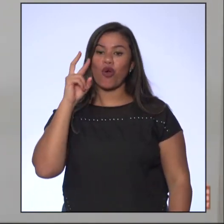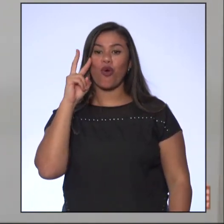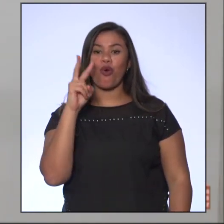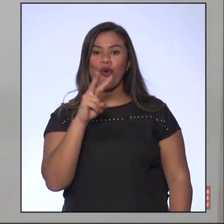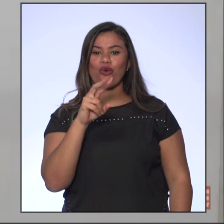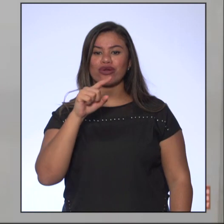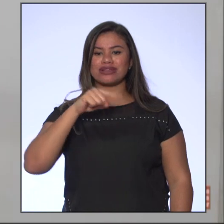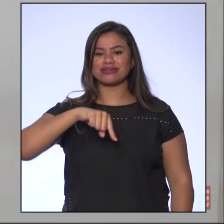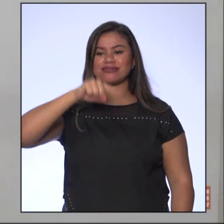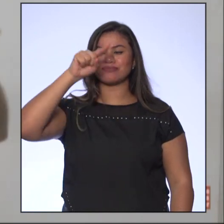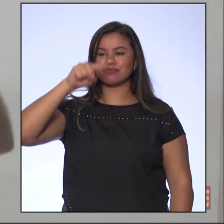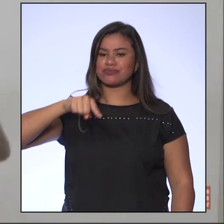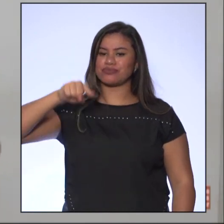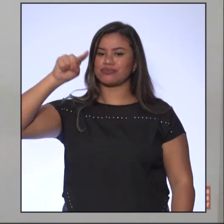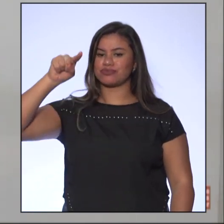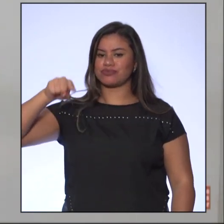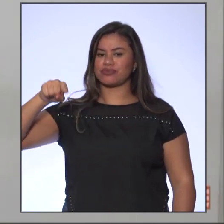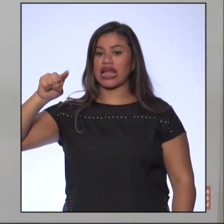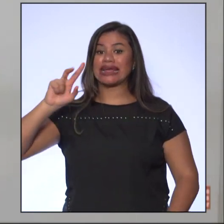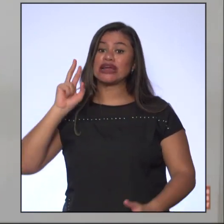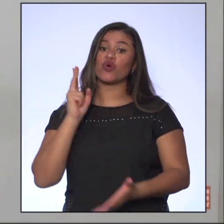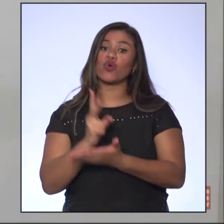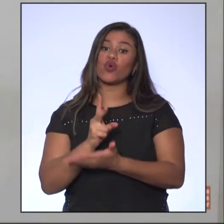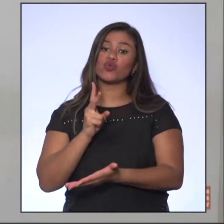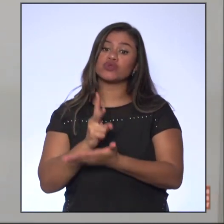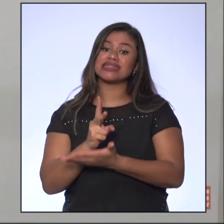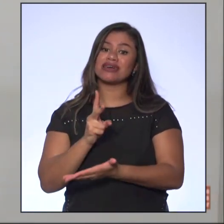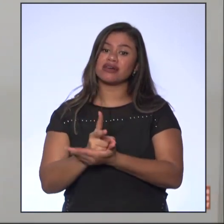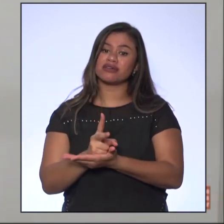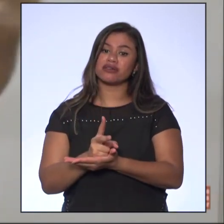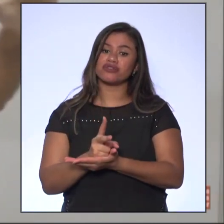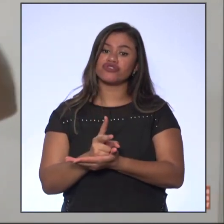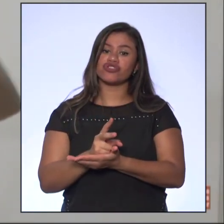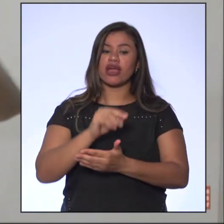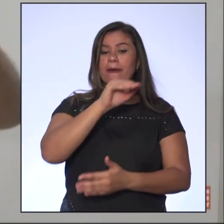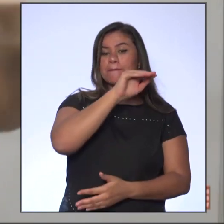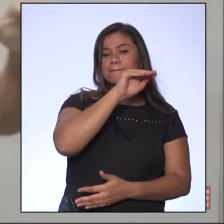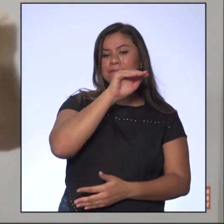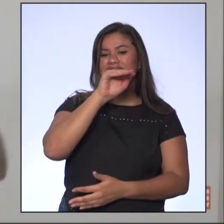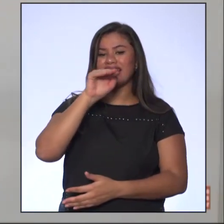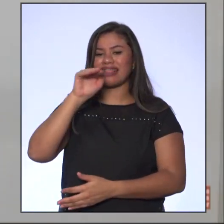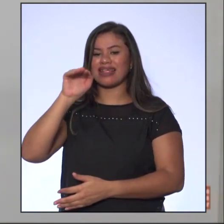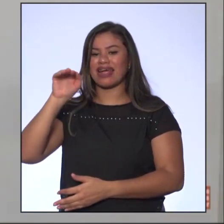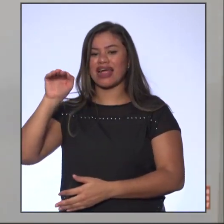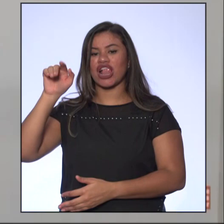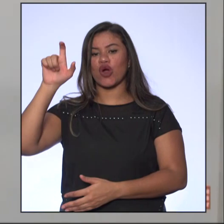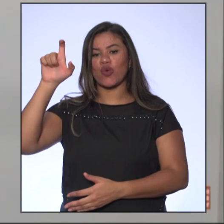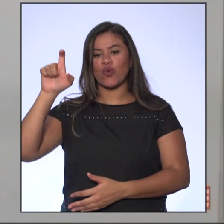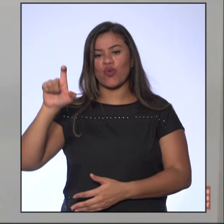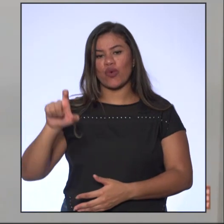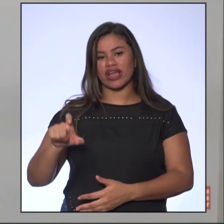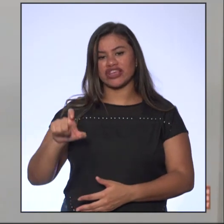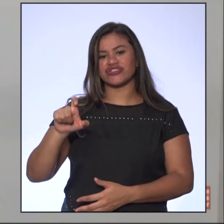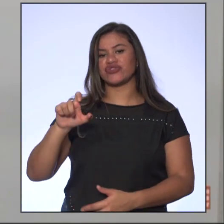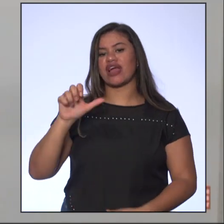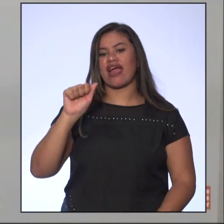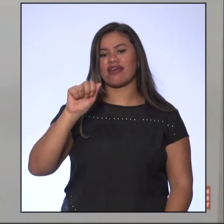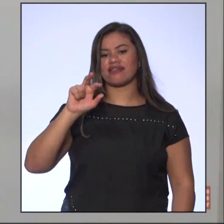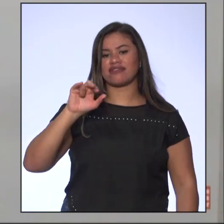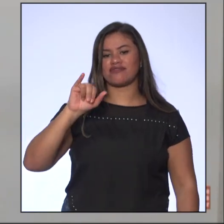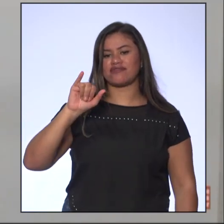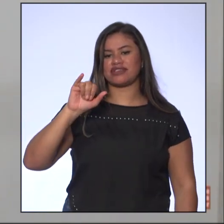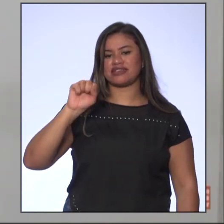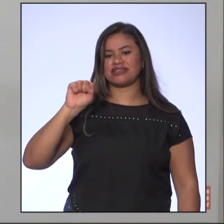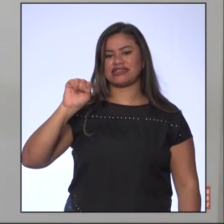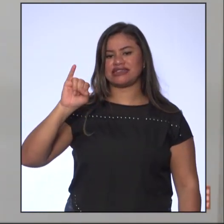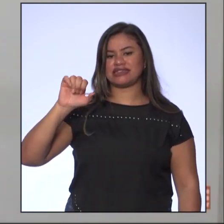onde a velocidade é constante. O que é constante, prof? É onde ela é paralela ao eixo das abscissas. Vamos voltar para o